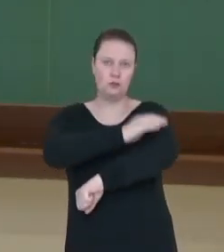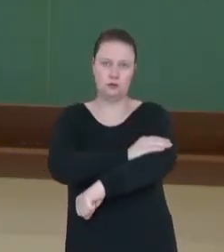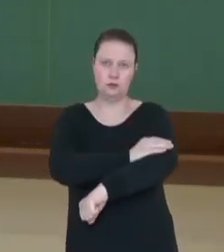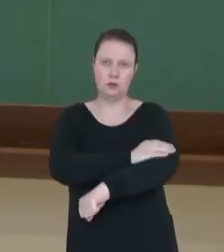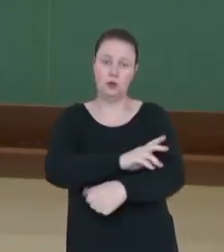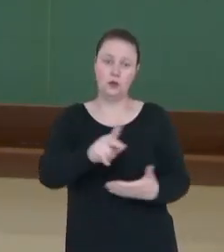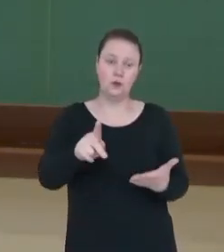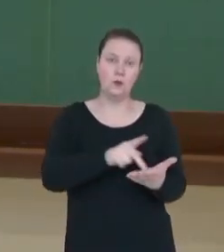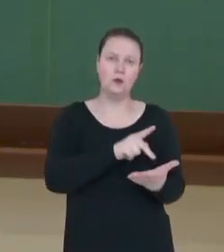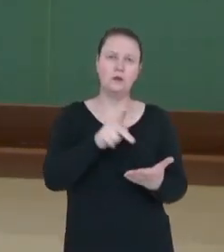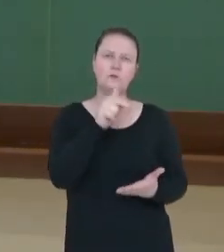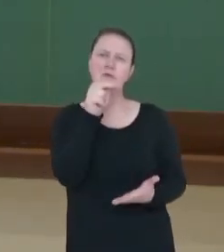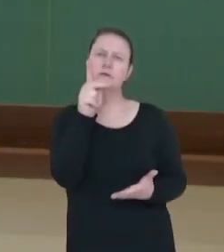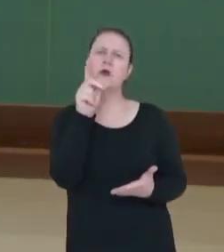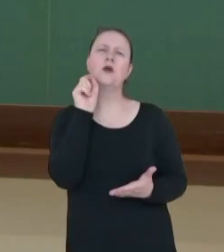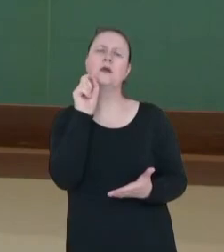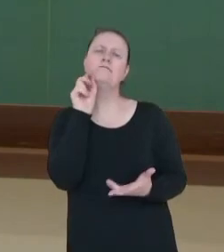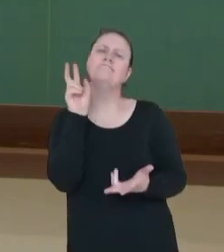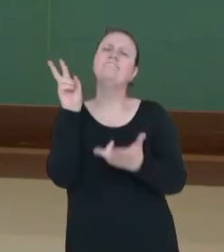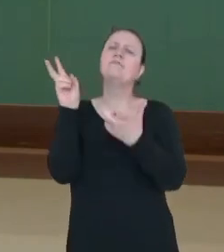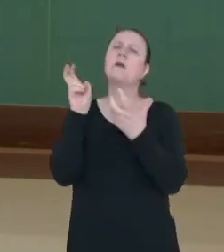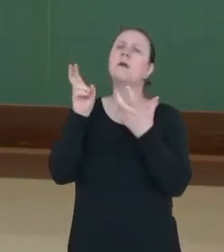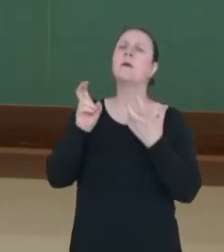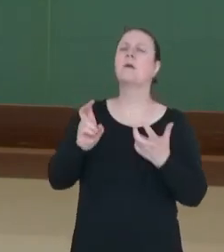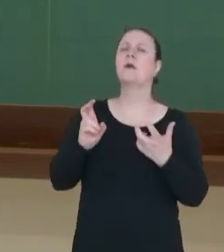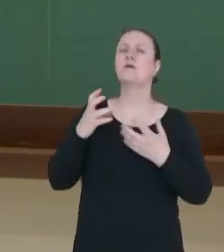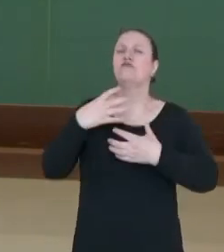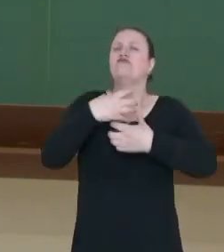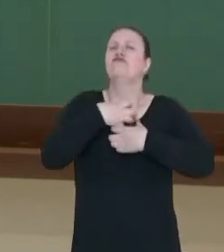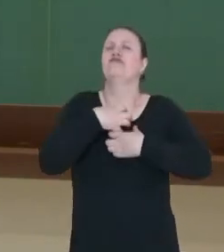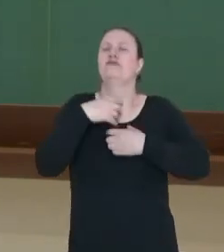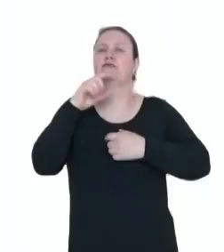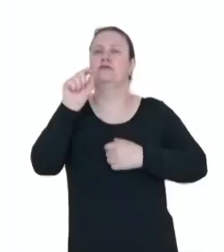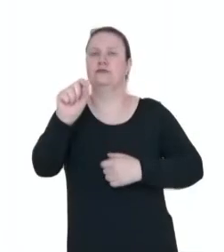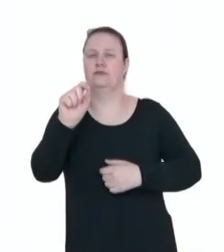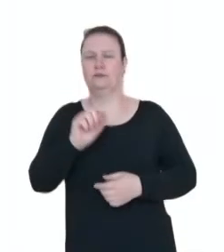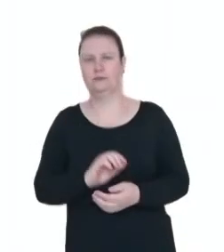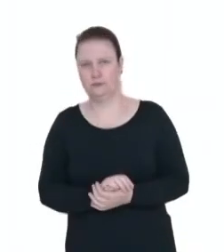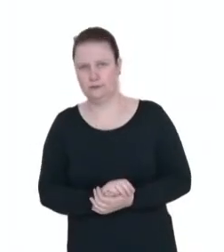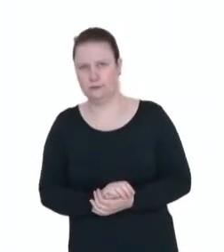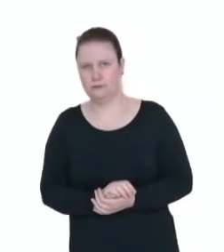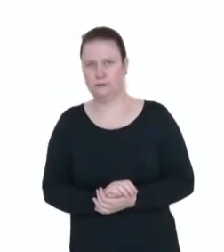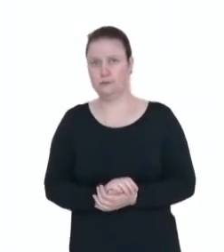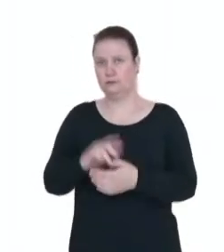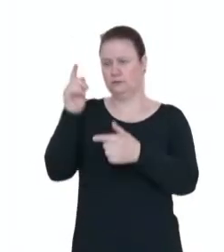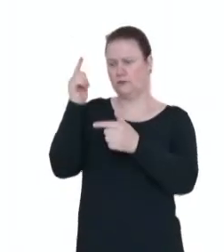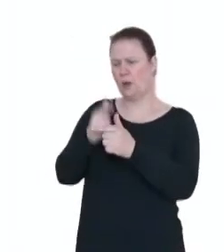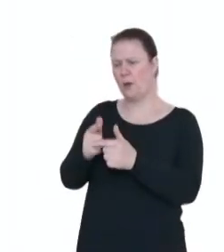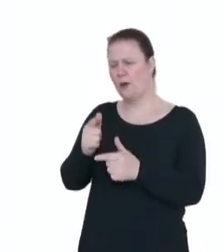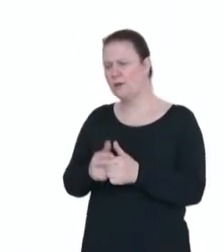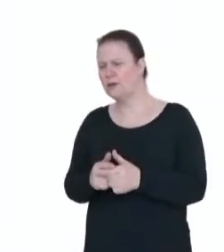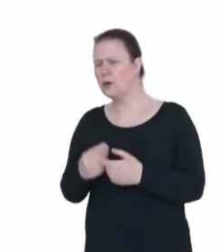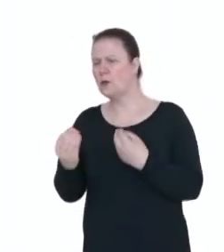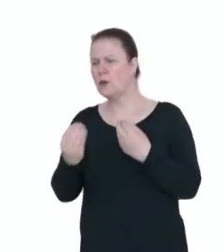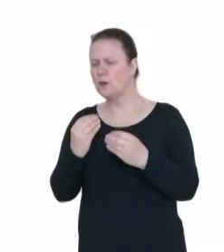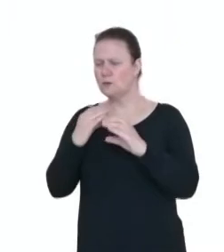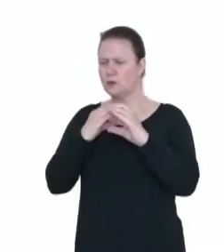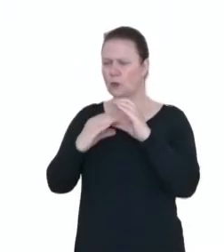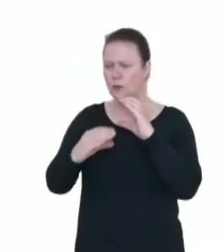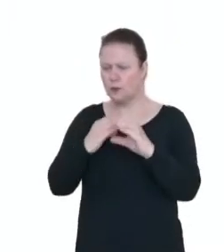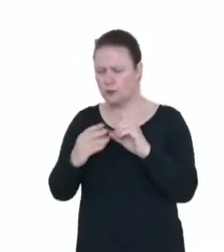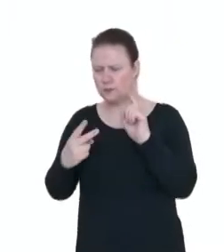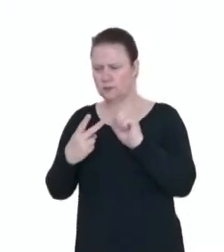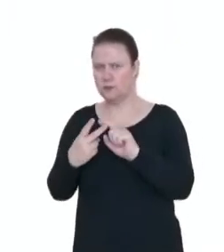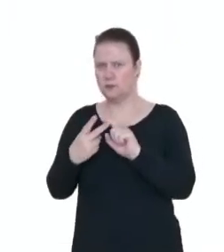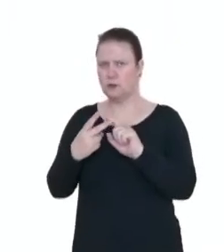uma problematização, né? De que maneira? Ele problematiza a comunicação, a